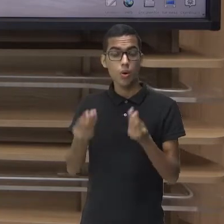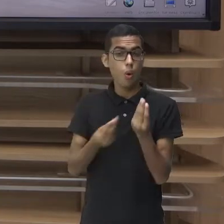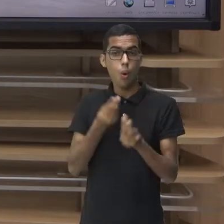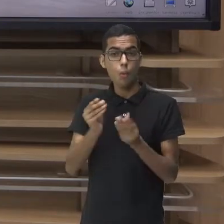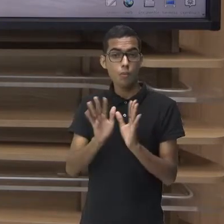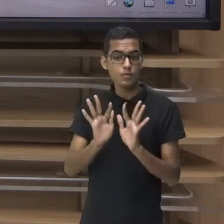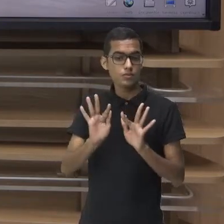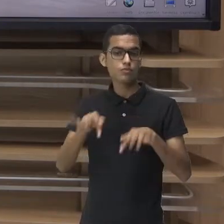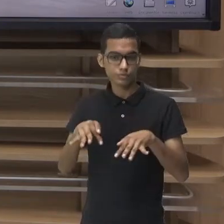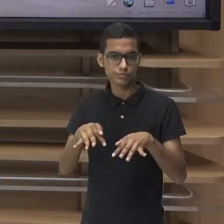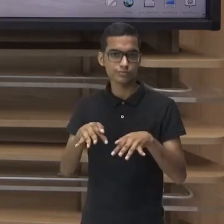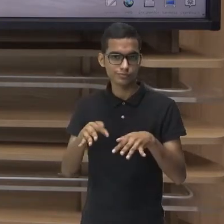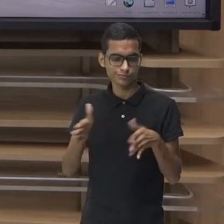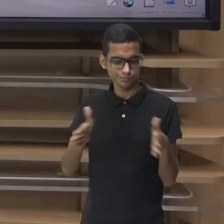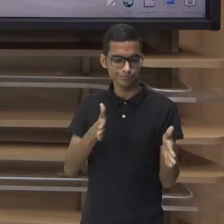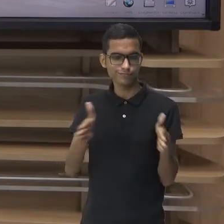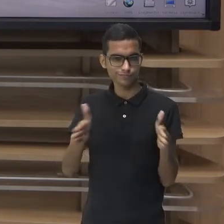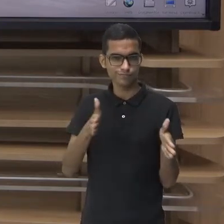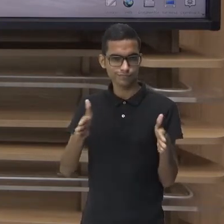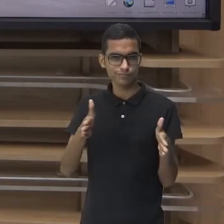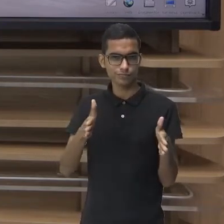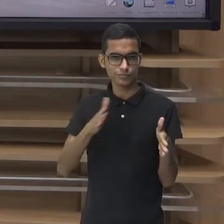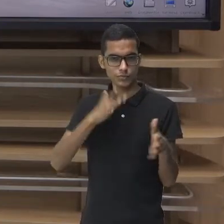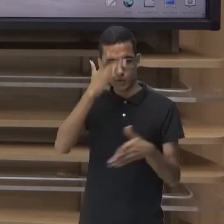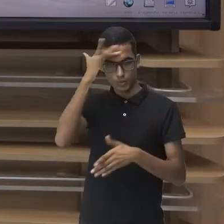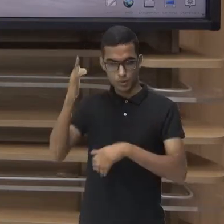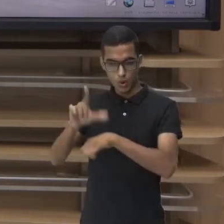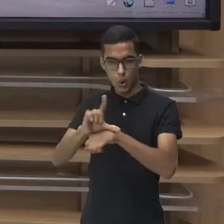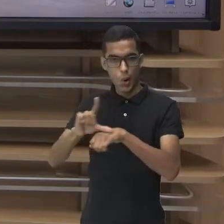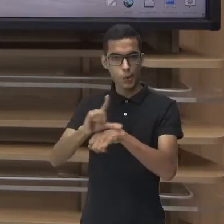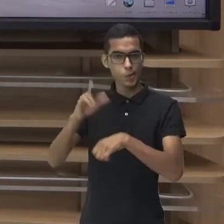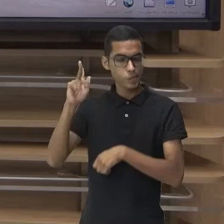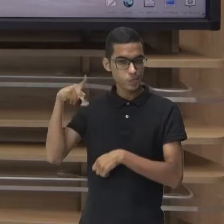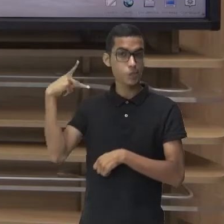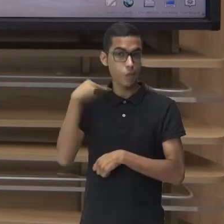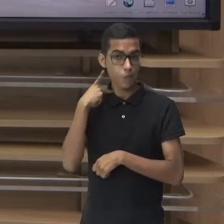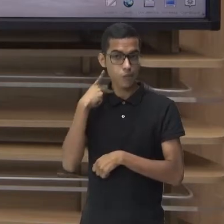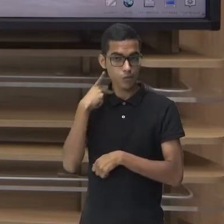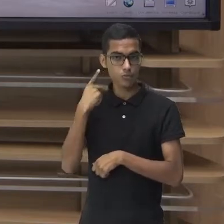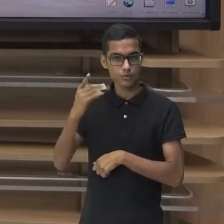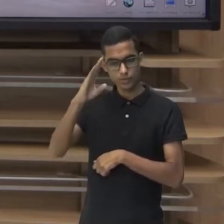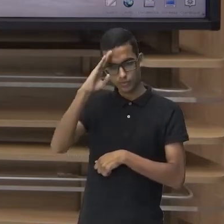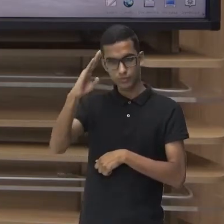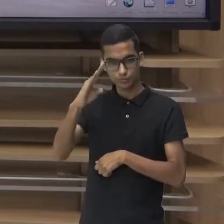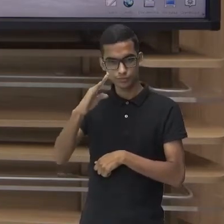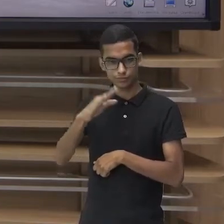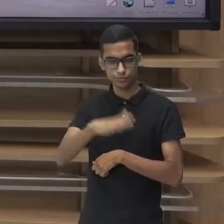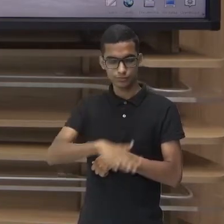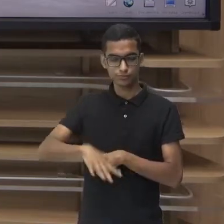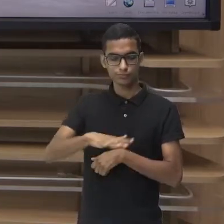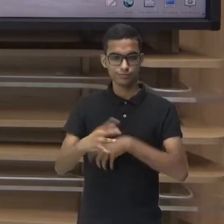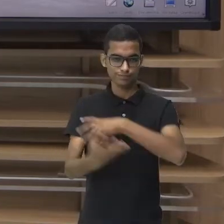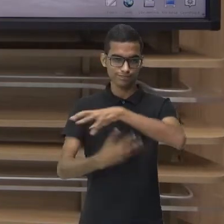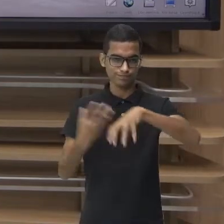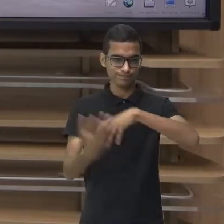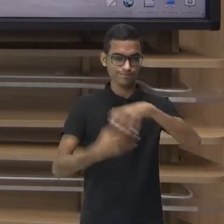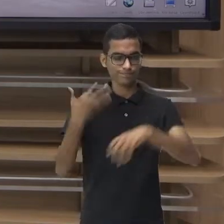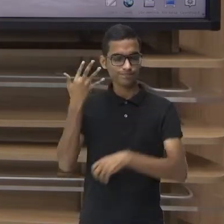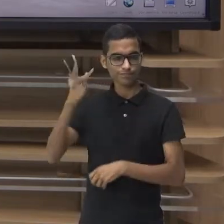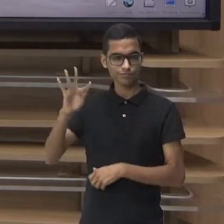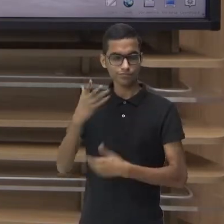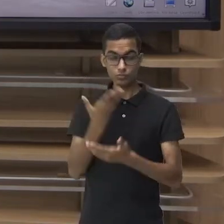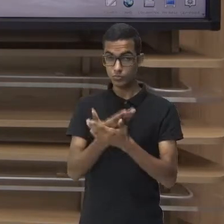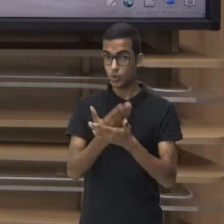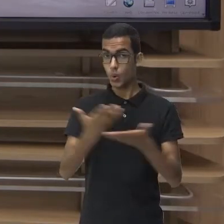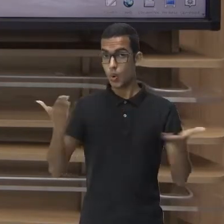durante esse período em que esses líderes políticos vão estar ali à frente da Revolução Francesa. Nessa nossa aula